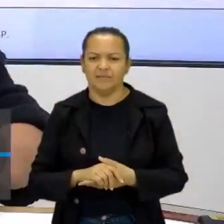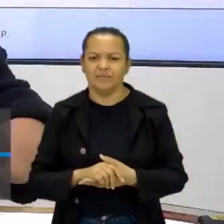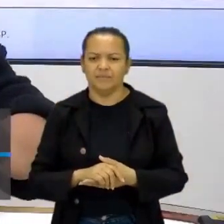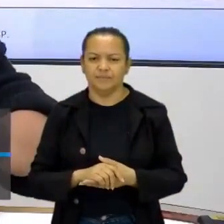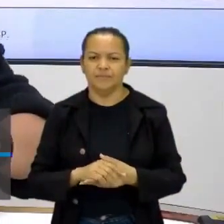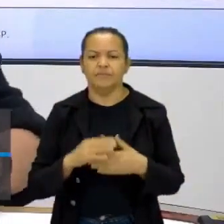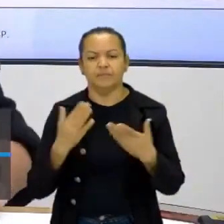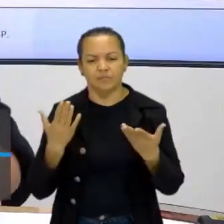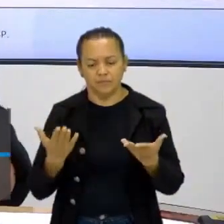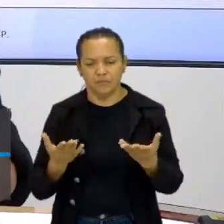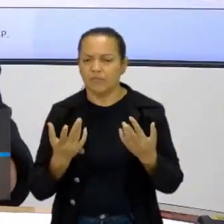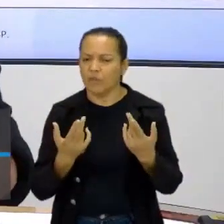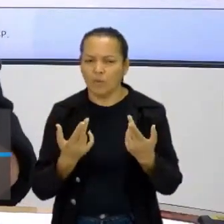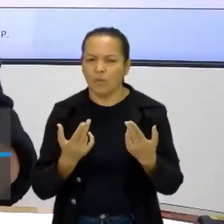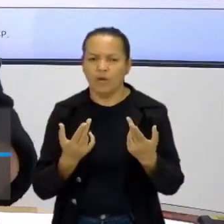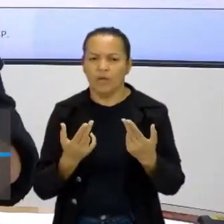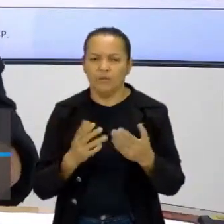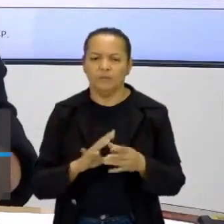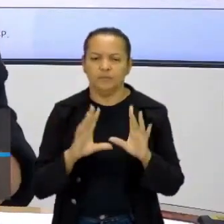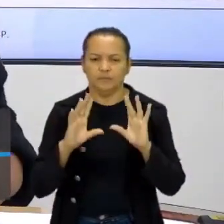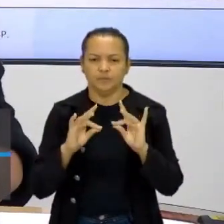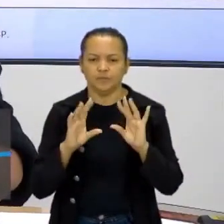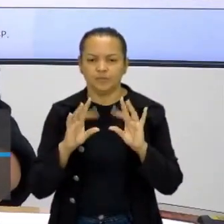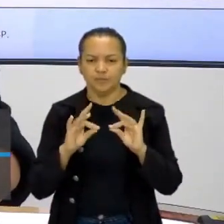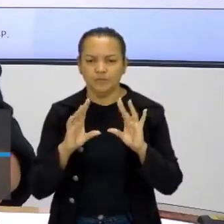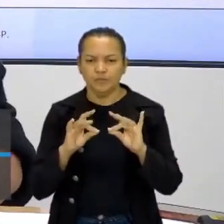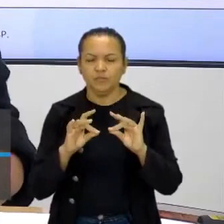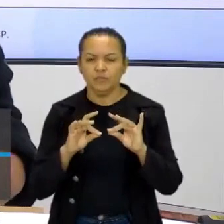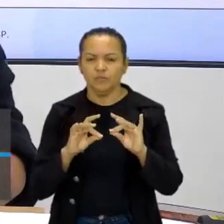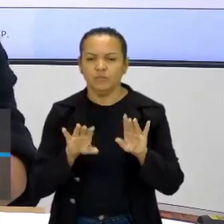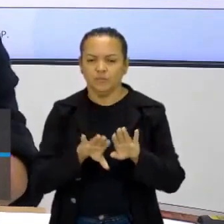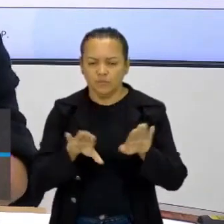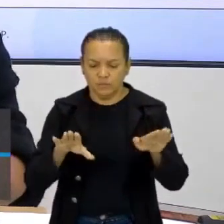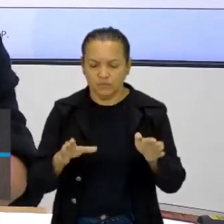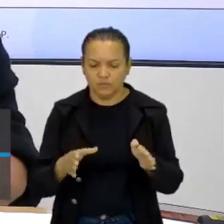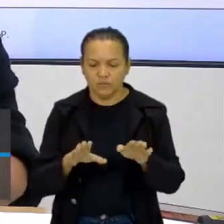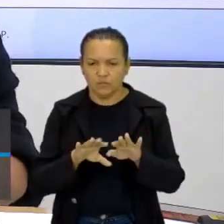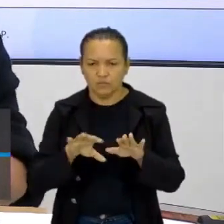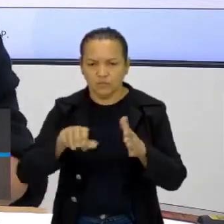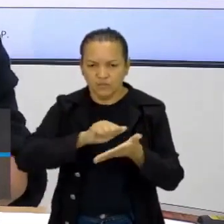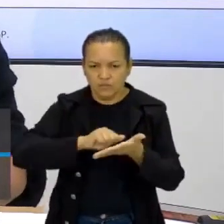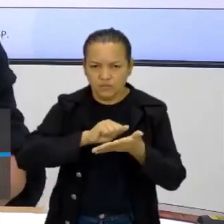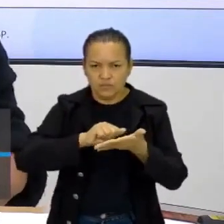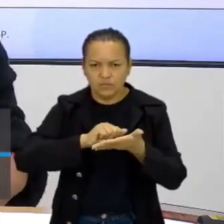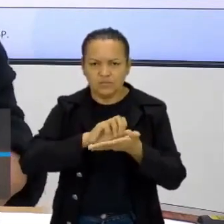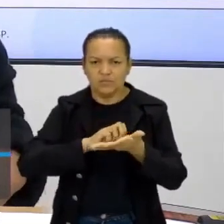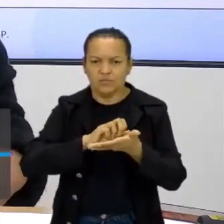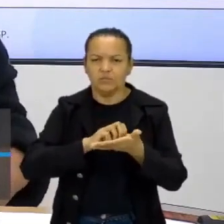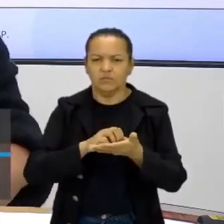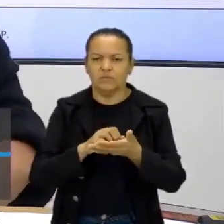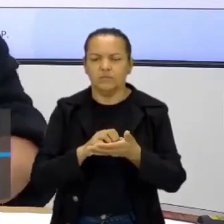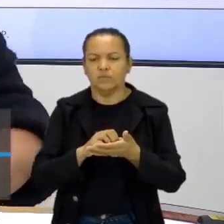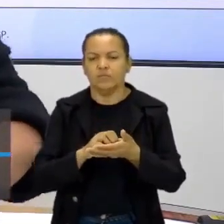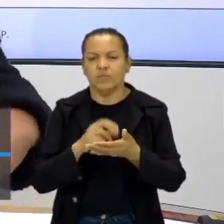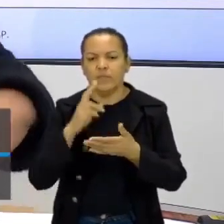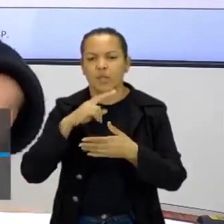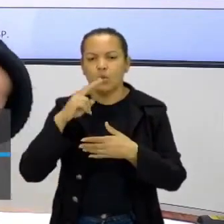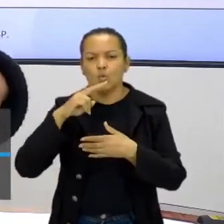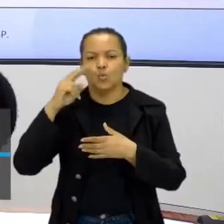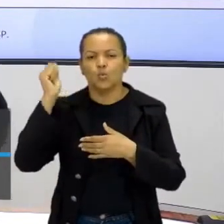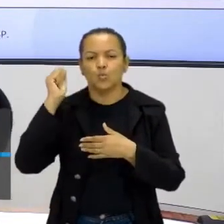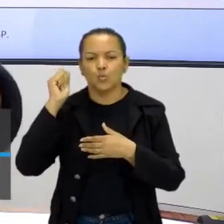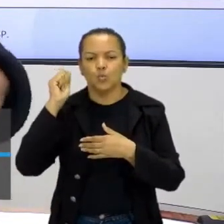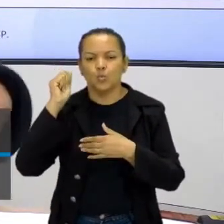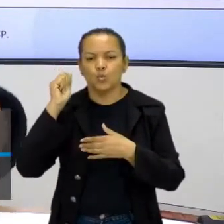Então, ó, mesma coisa, eu vou colar ele na estrutura aqui, pra quê? O que eu falei pra vocês. Nunca deixe